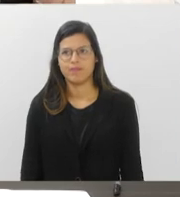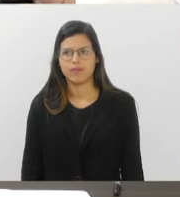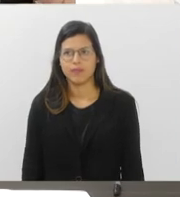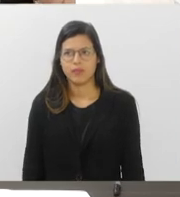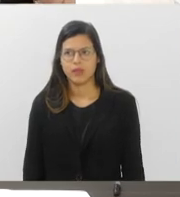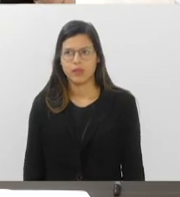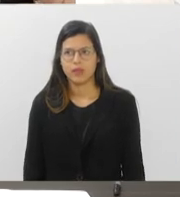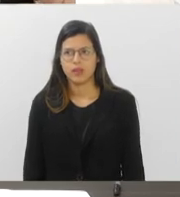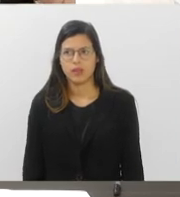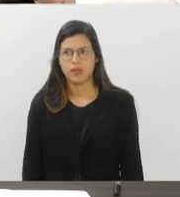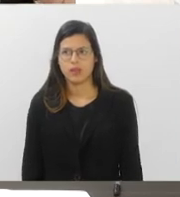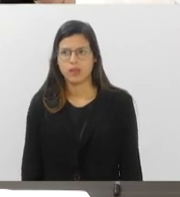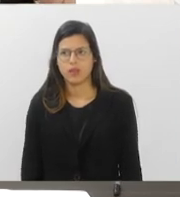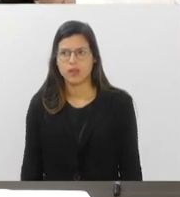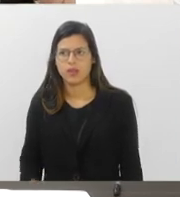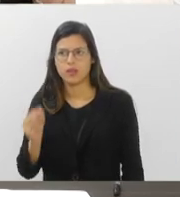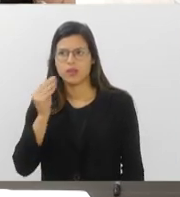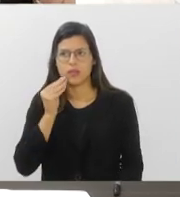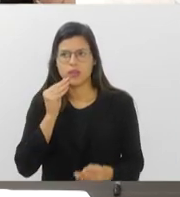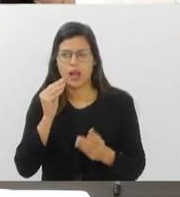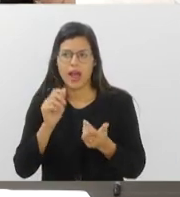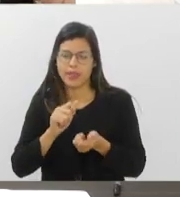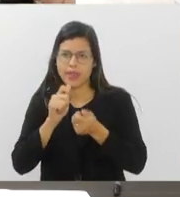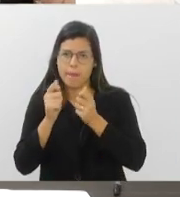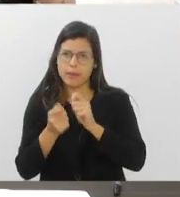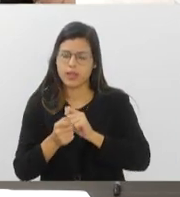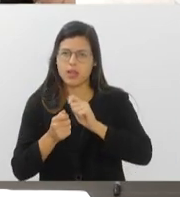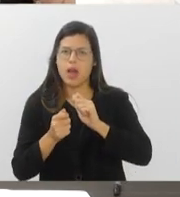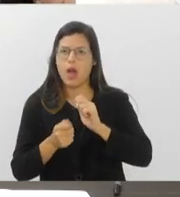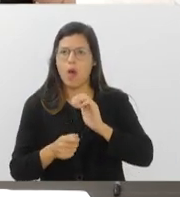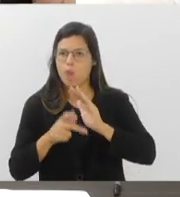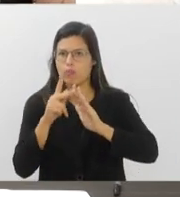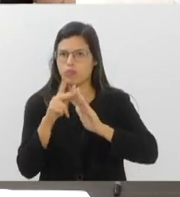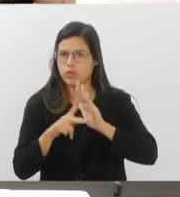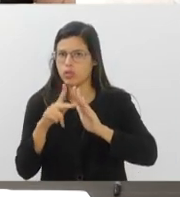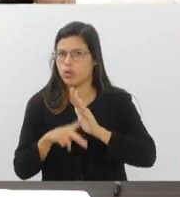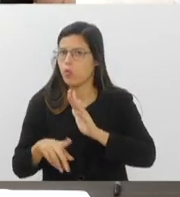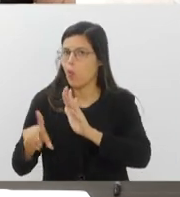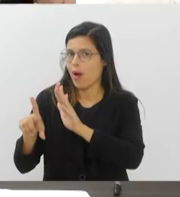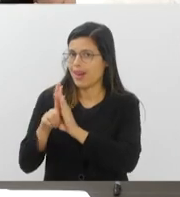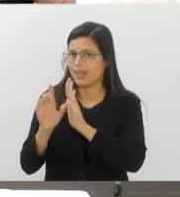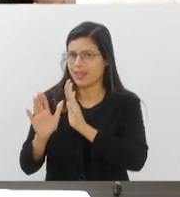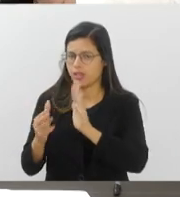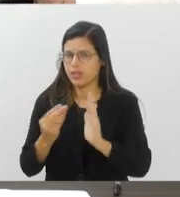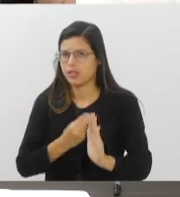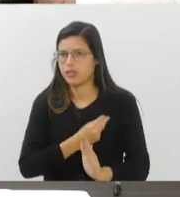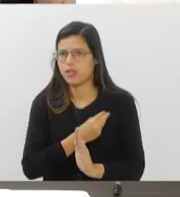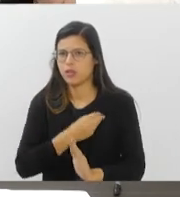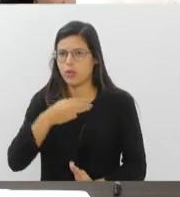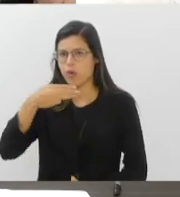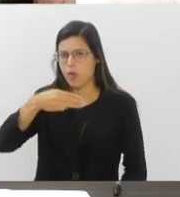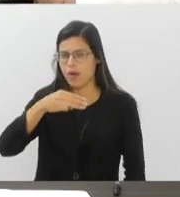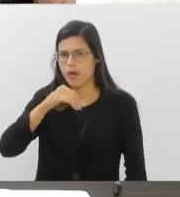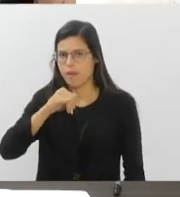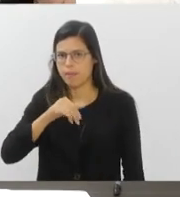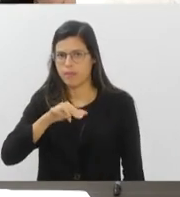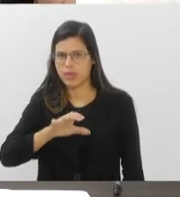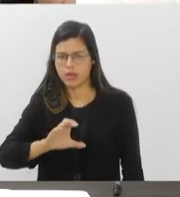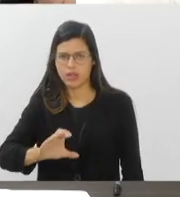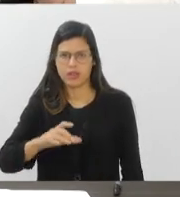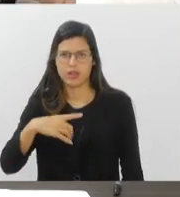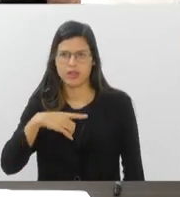A tentativa é fazer a adaptação do projeto com a lei já. O Mick tem uma tese